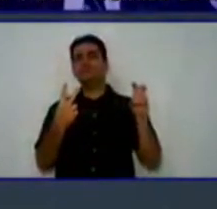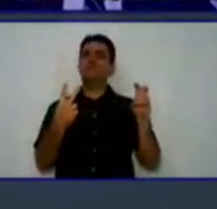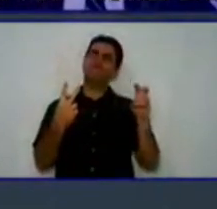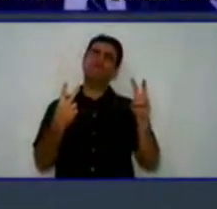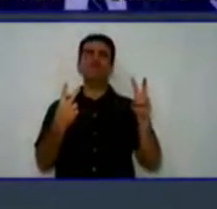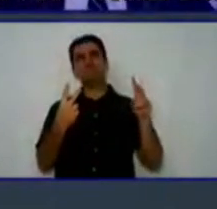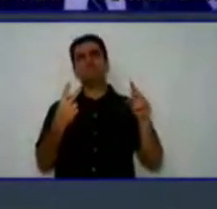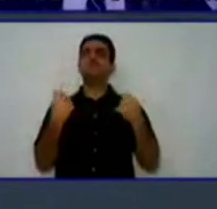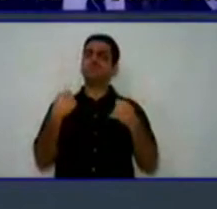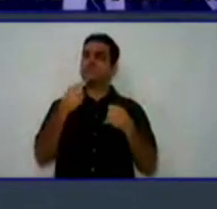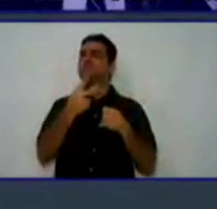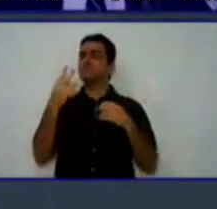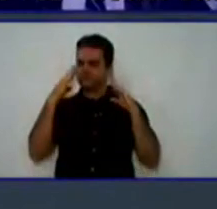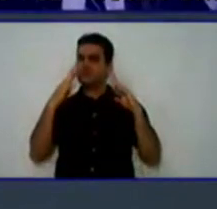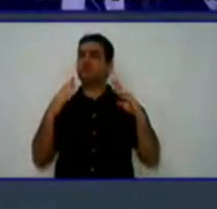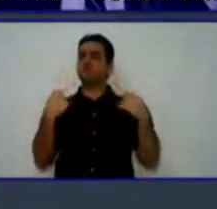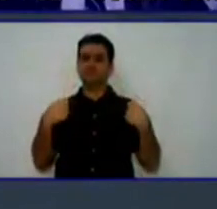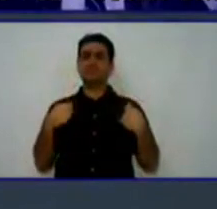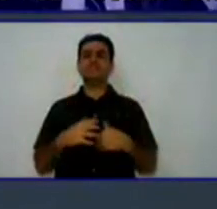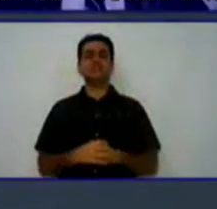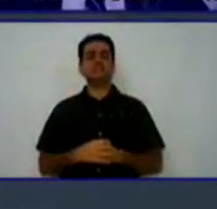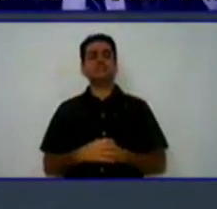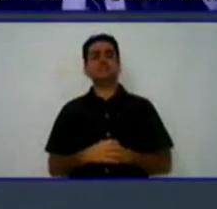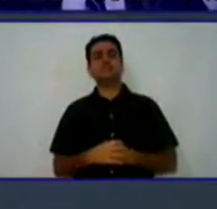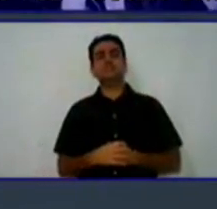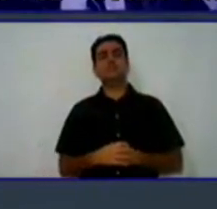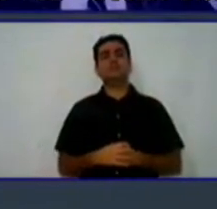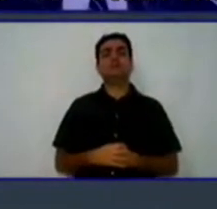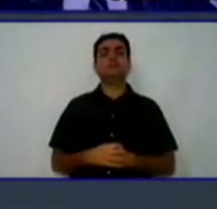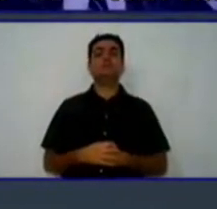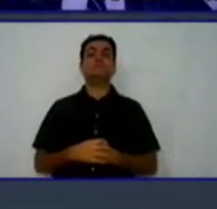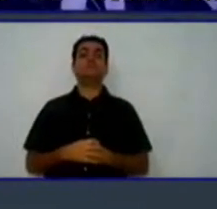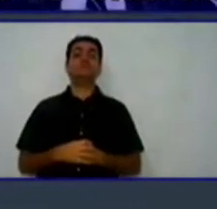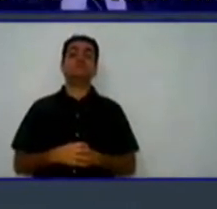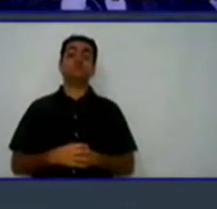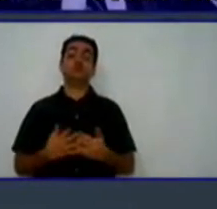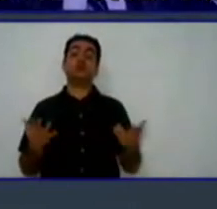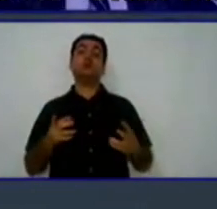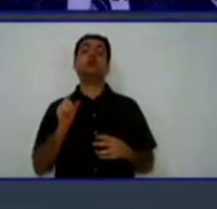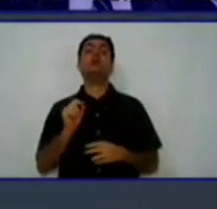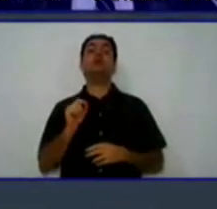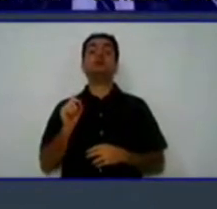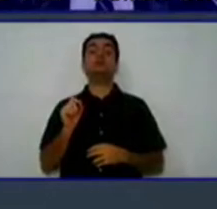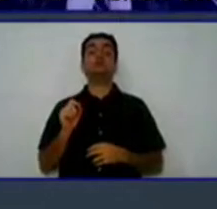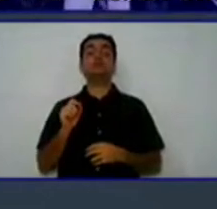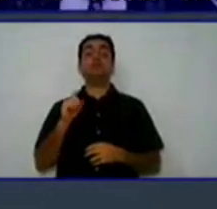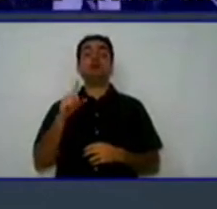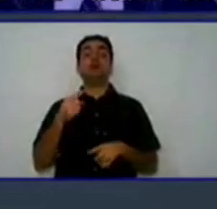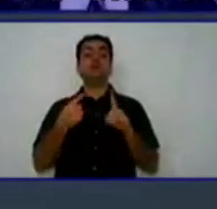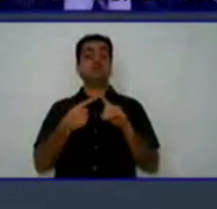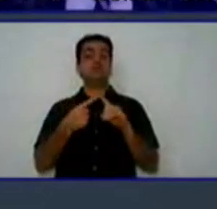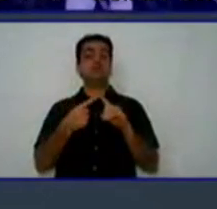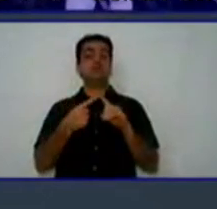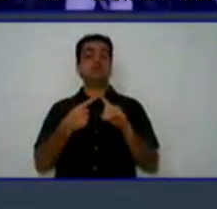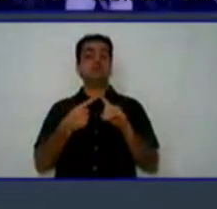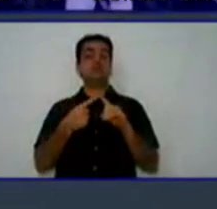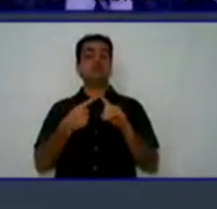merecem uma melhor atenção. Dizem respeito, a primeira delas,